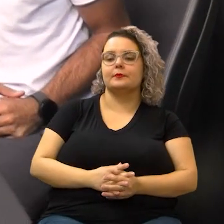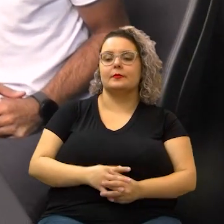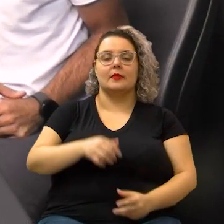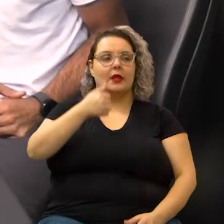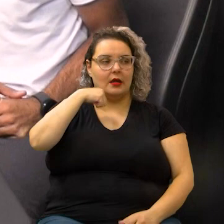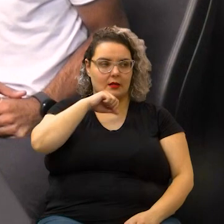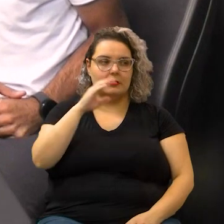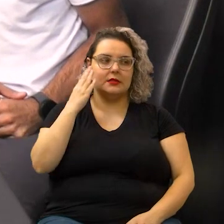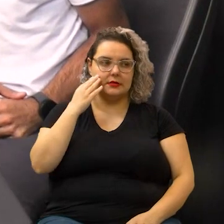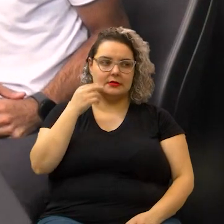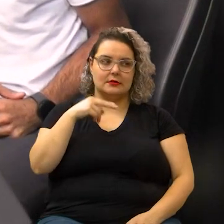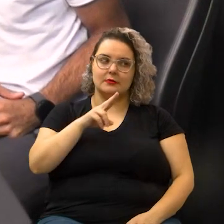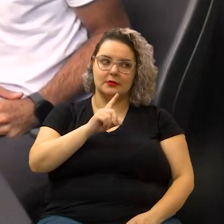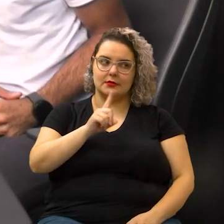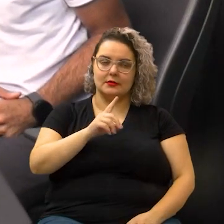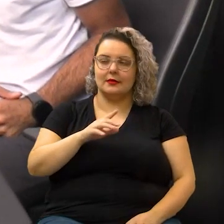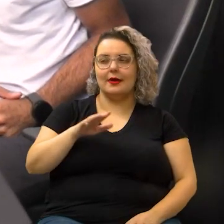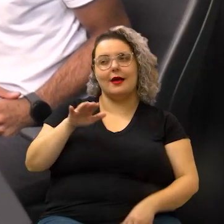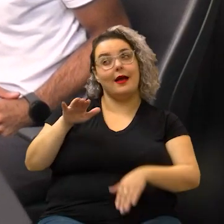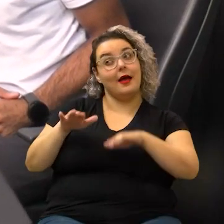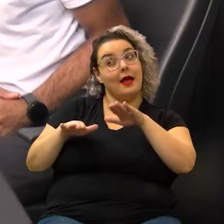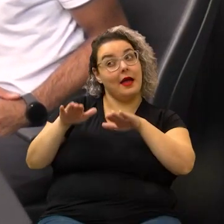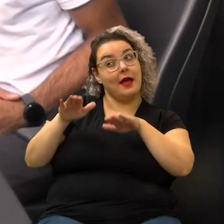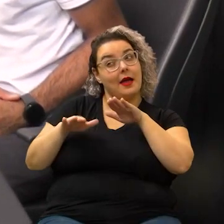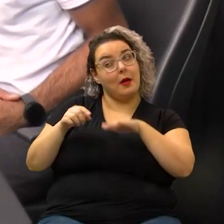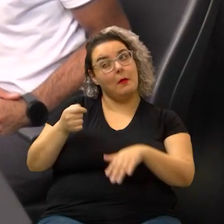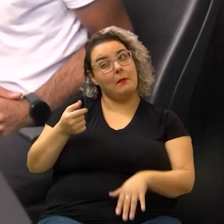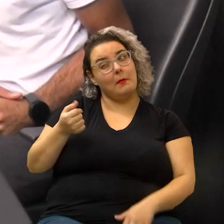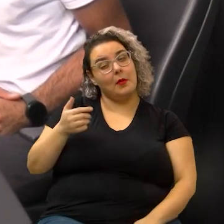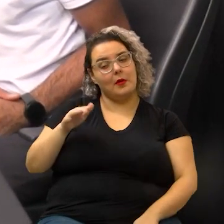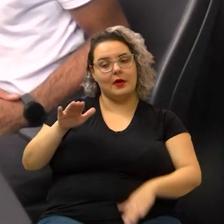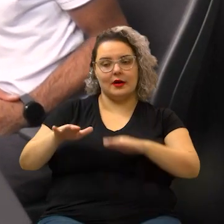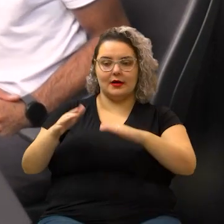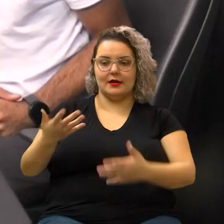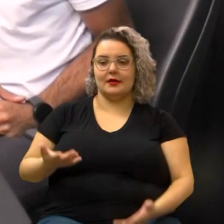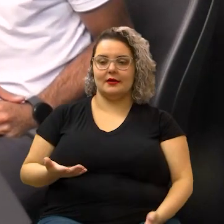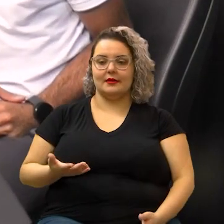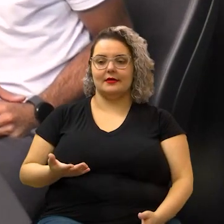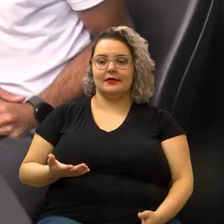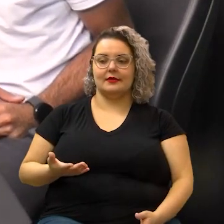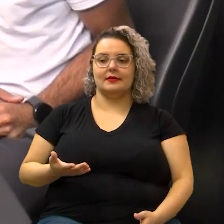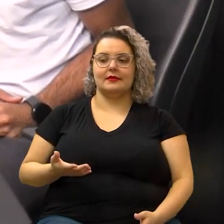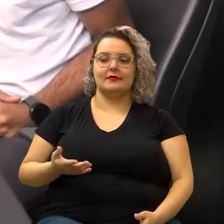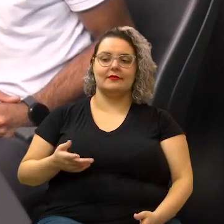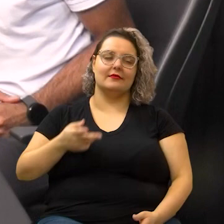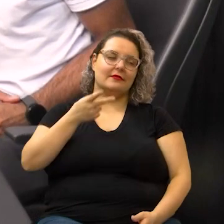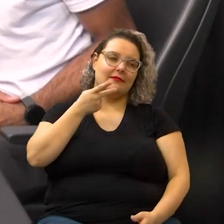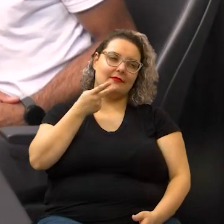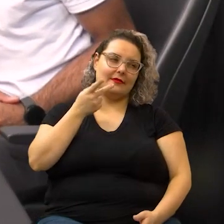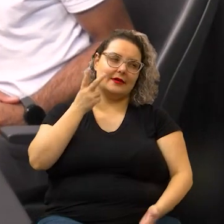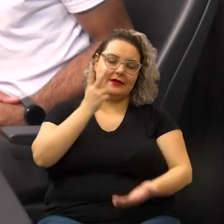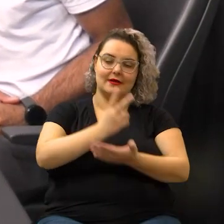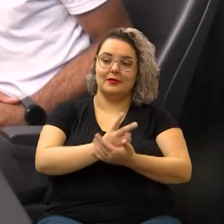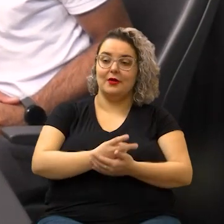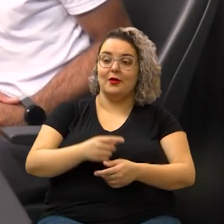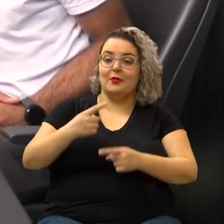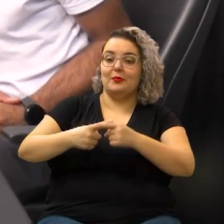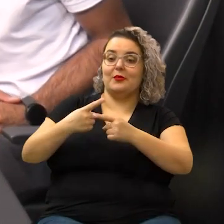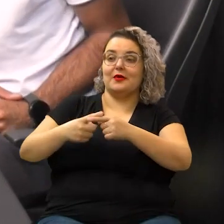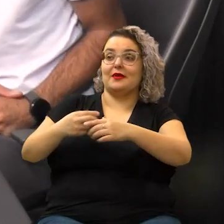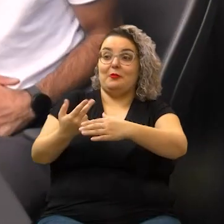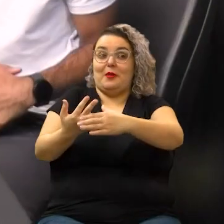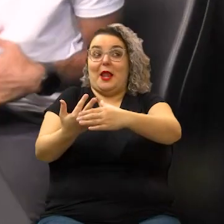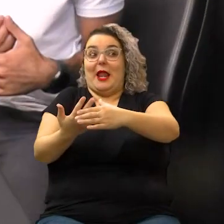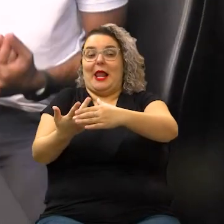A mãe sabia ou não sabia? Às vezes sabia, bem poucas vezes. A hora que voltava que acabava contando, né? Porque afogava muita criança